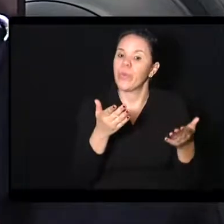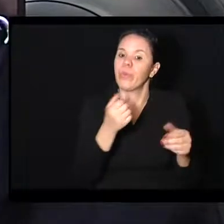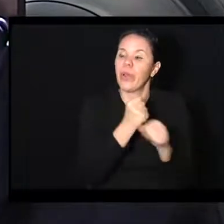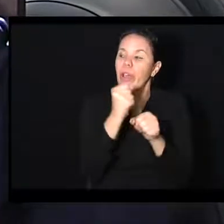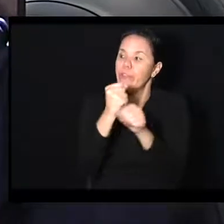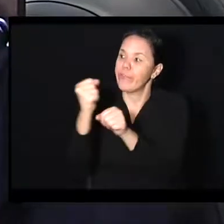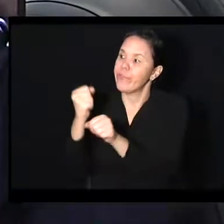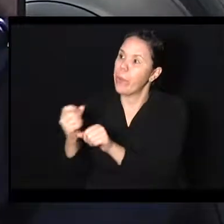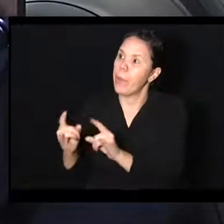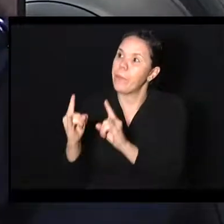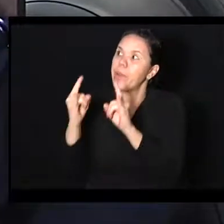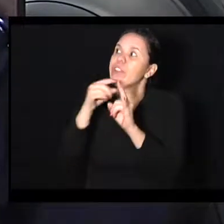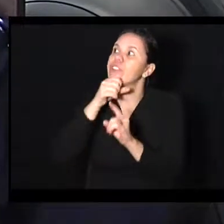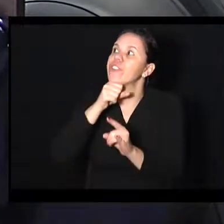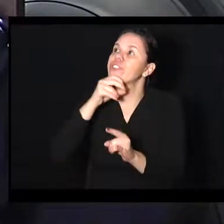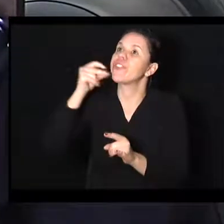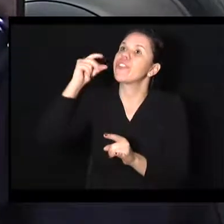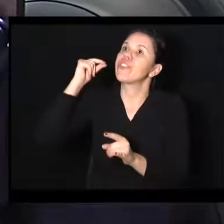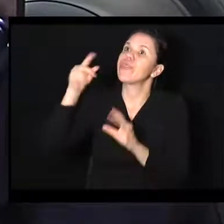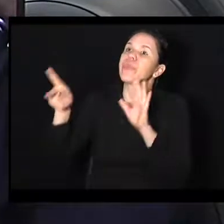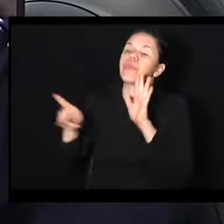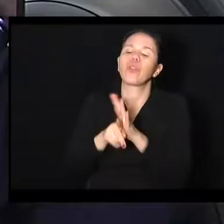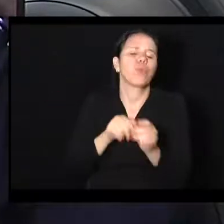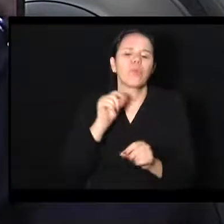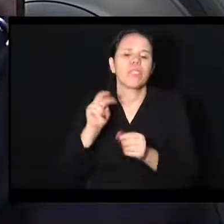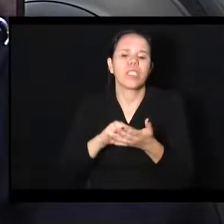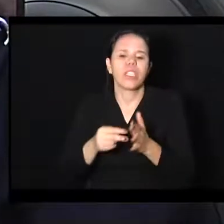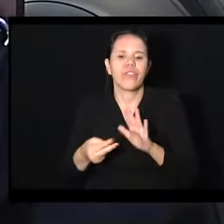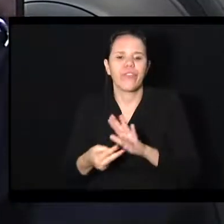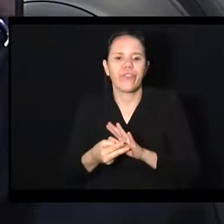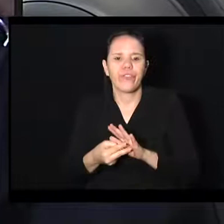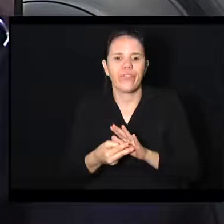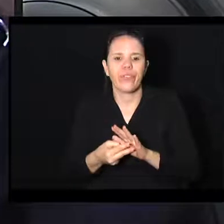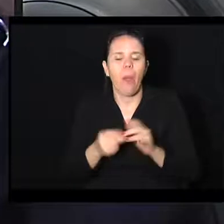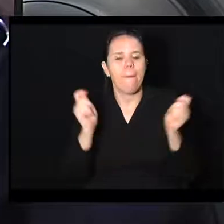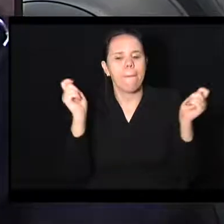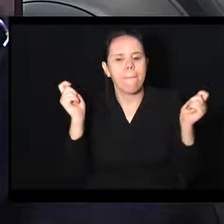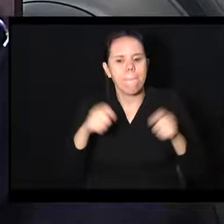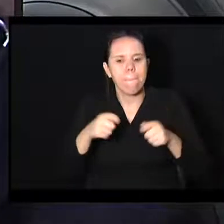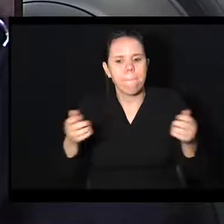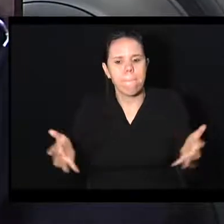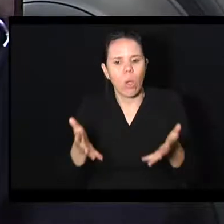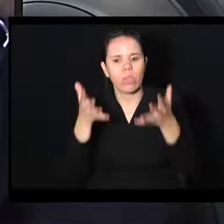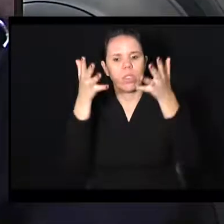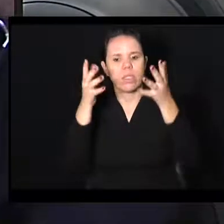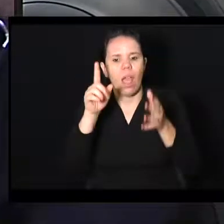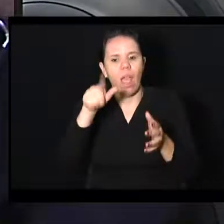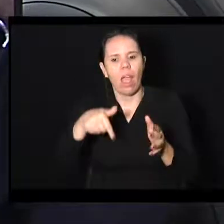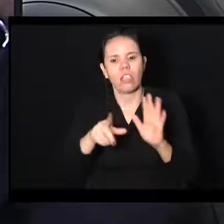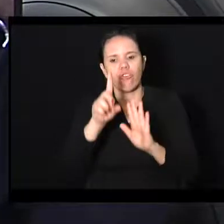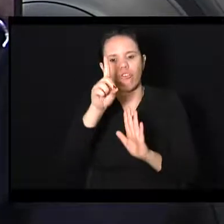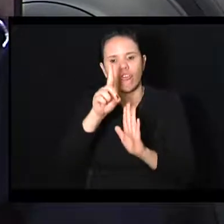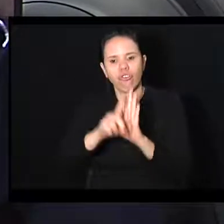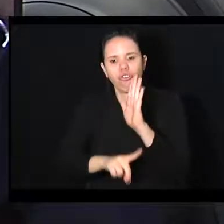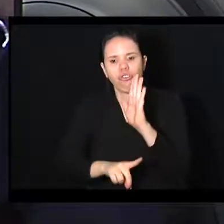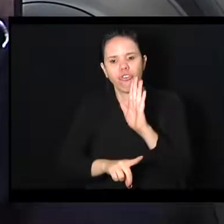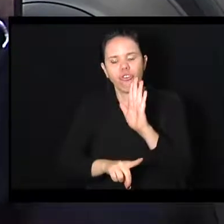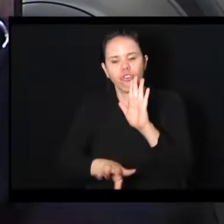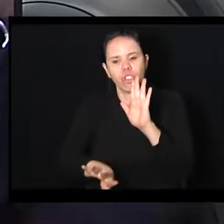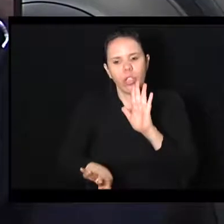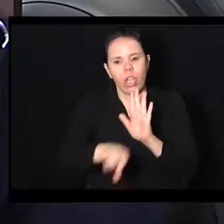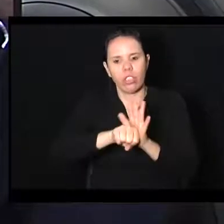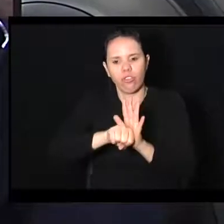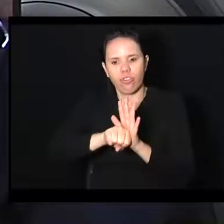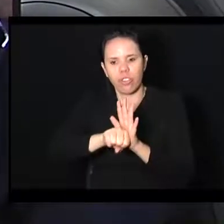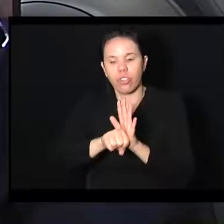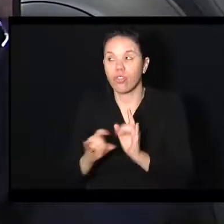significa dizer potencial construtivo? O potencial construtivo é o direito adquirido pelos prédios